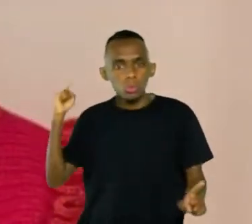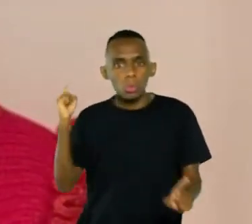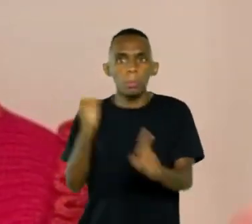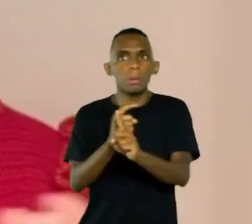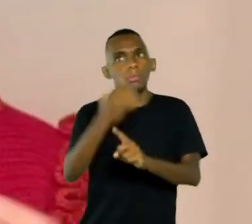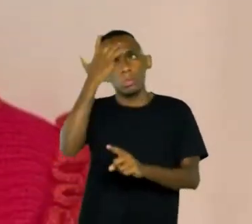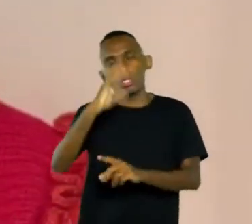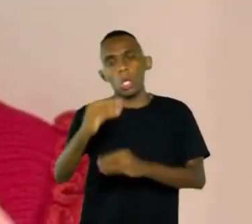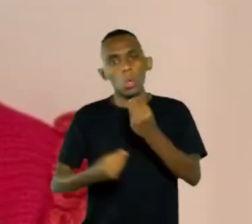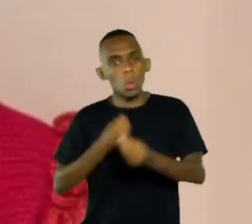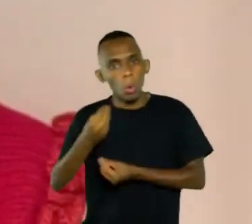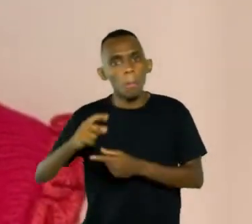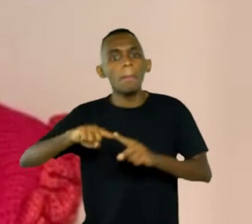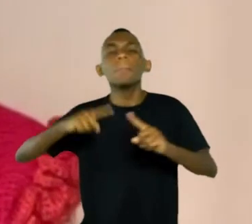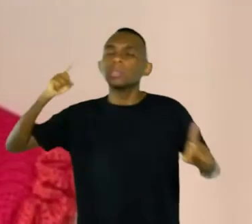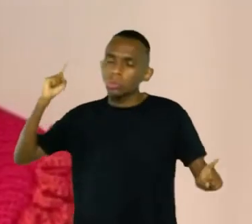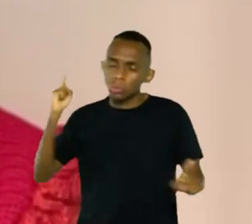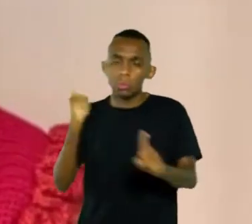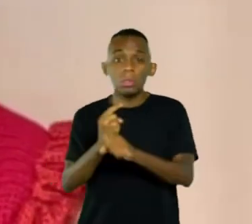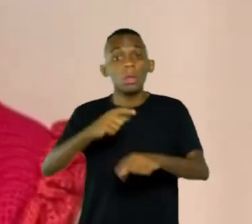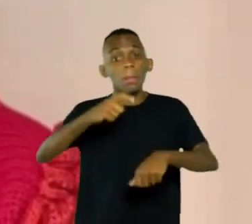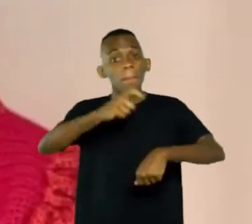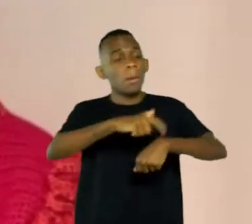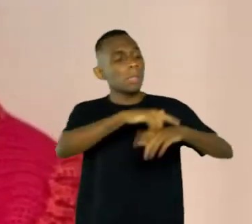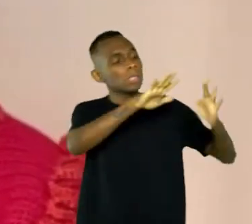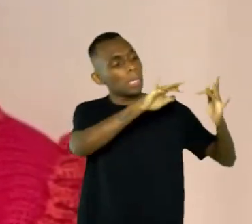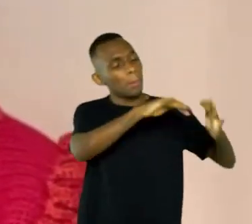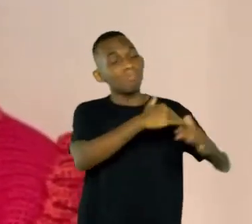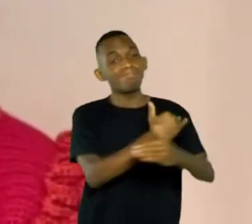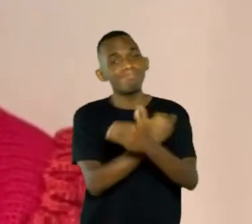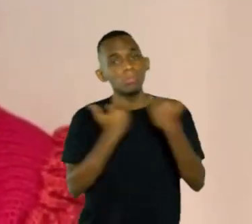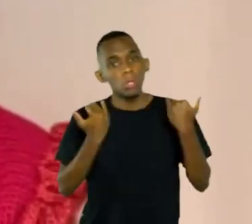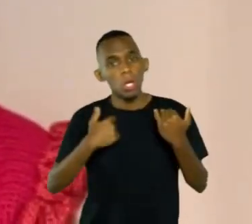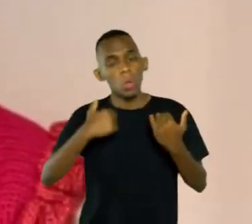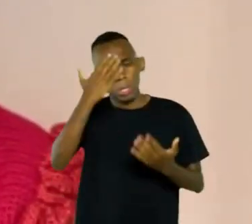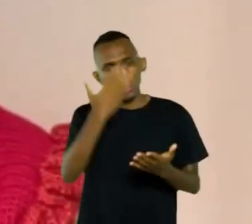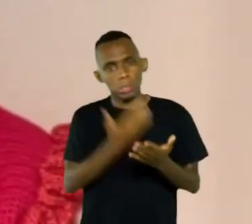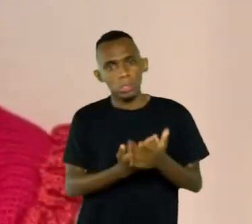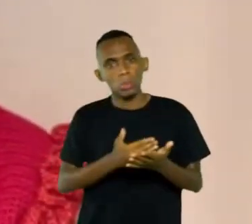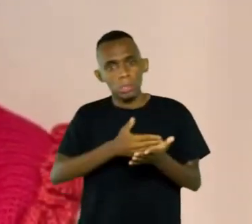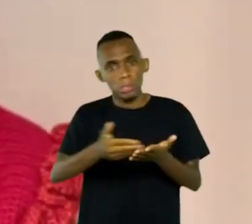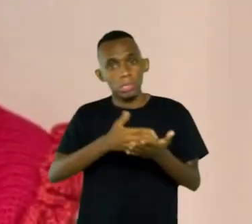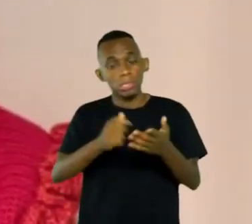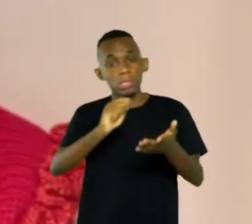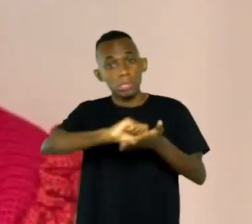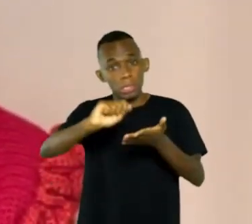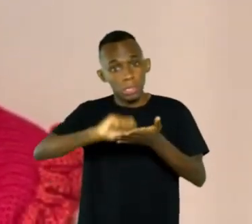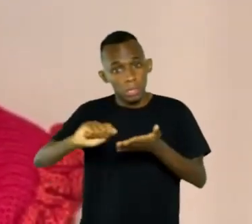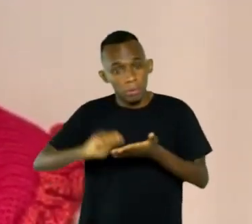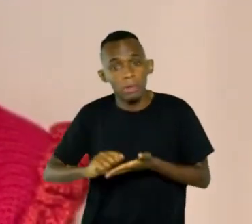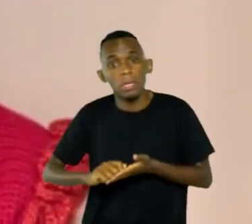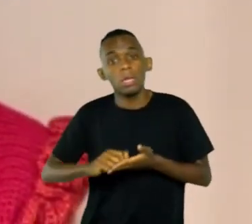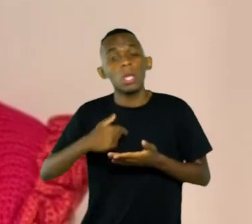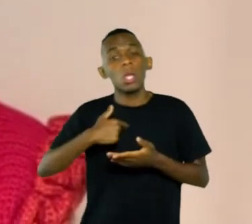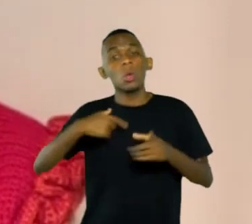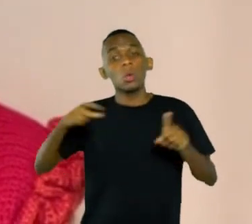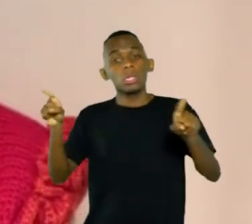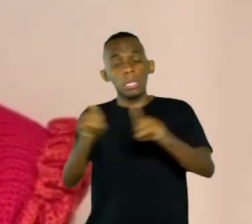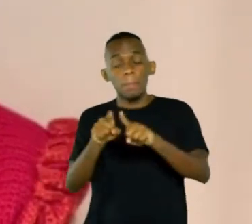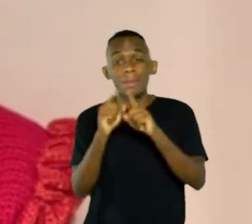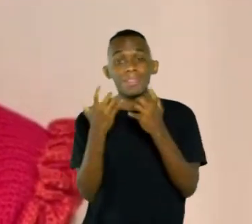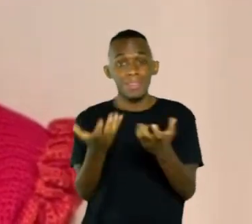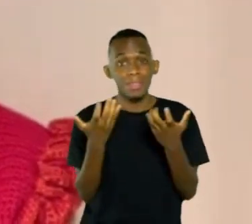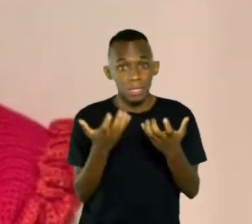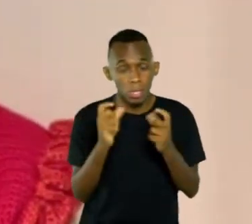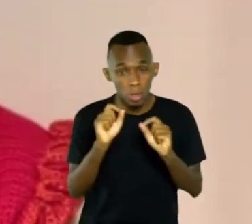mas descobri. E quando o Gui morreu, eu acho que eu comecei a escrever o Para Francisco porque eu também queria